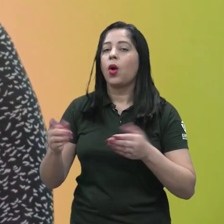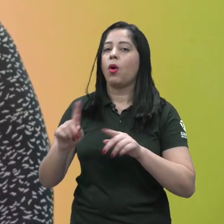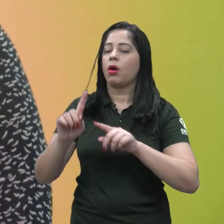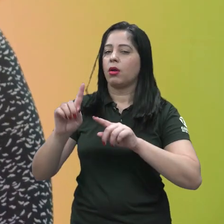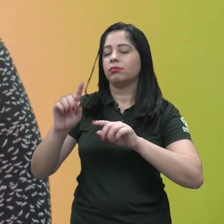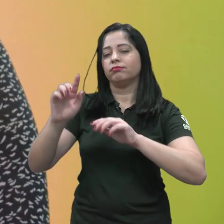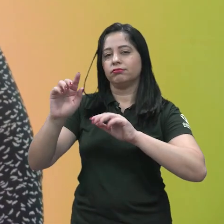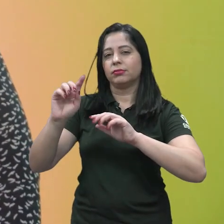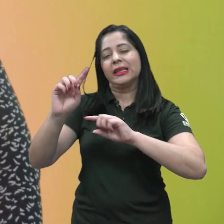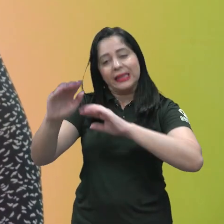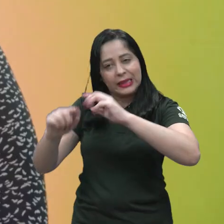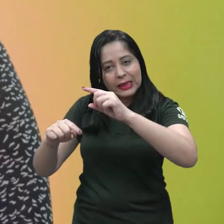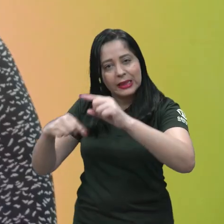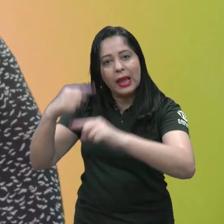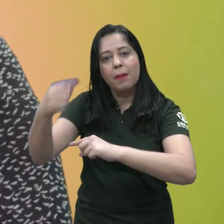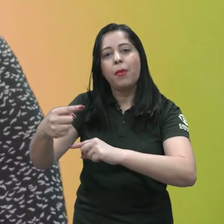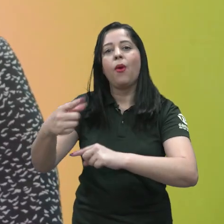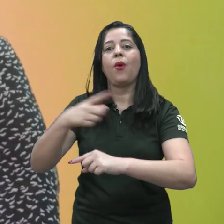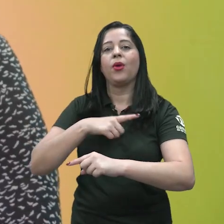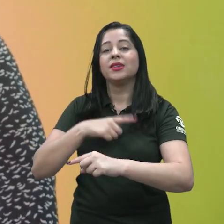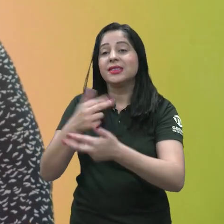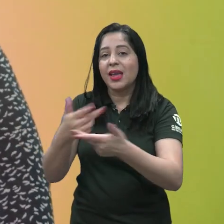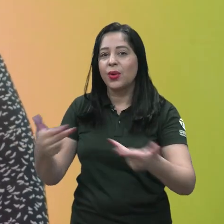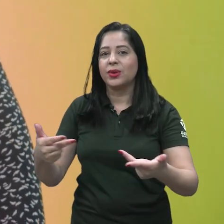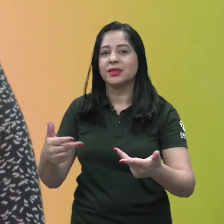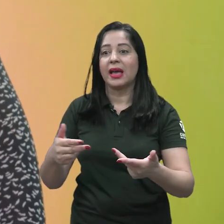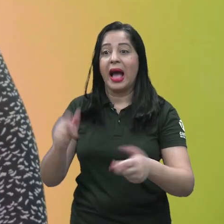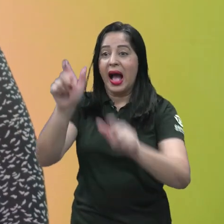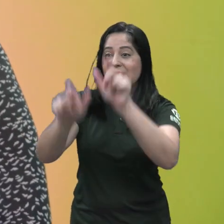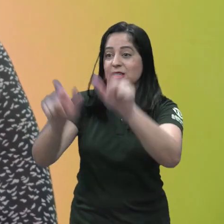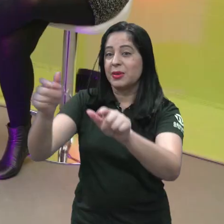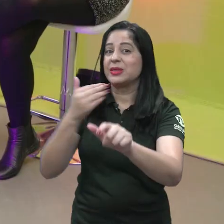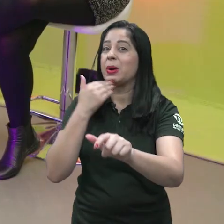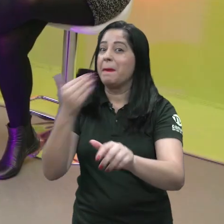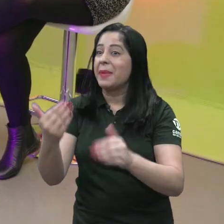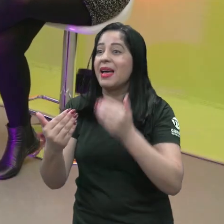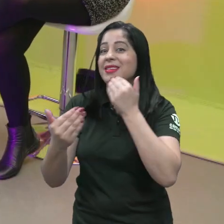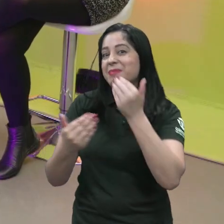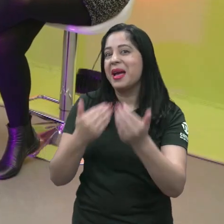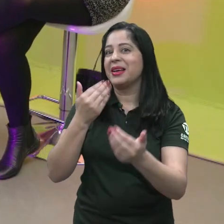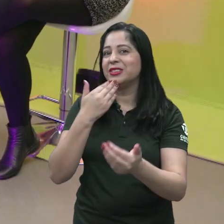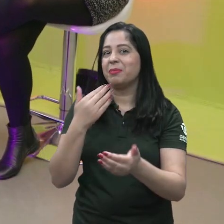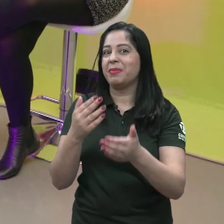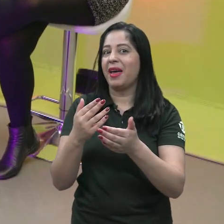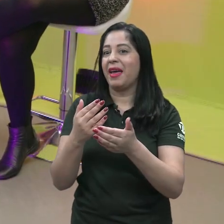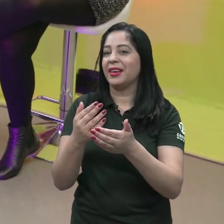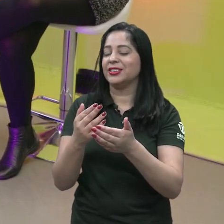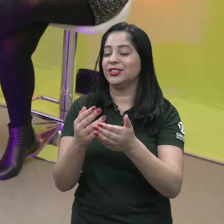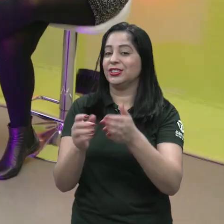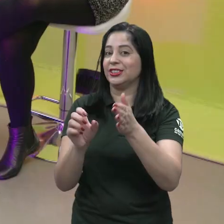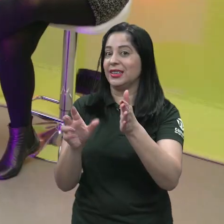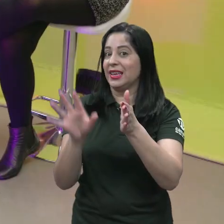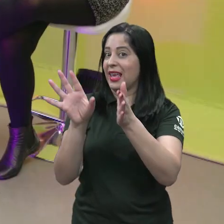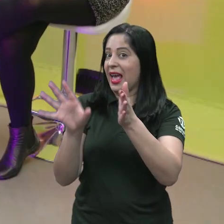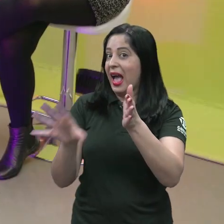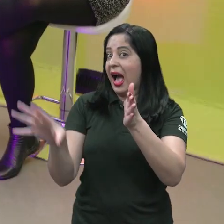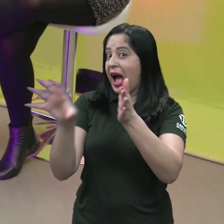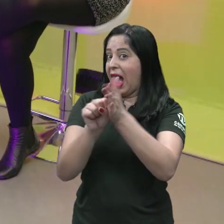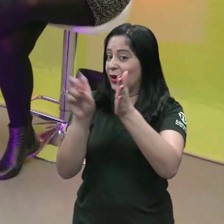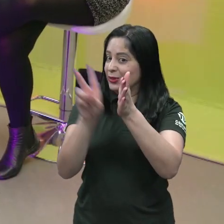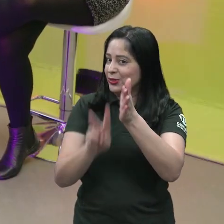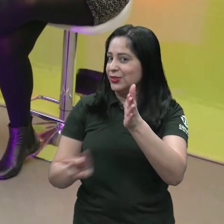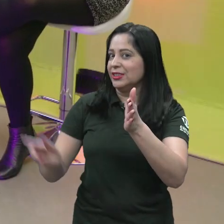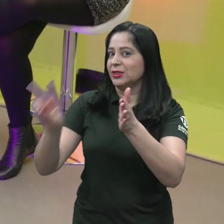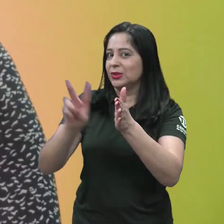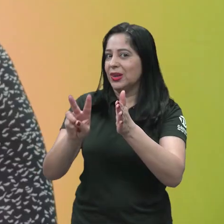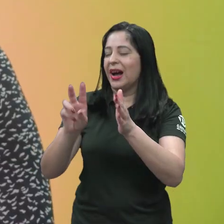etapa, né? Muitas pessoas me pedem um audiovisual. Então, possivelmente seja o próximo